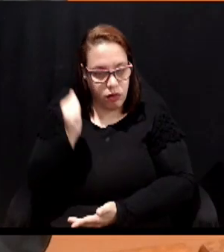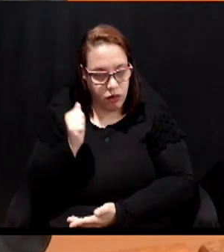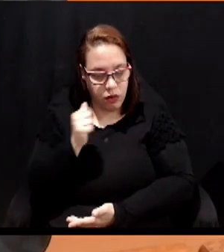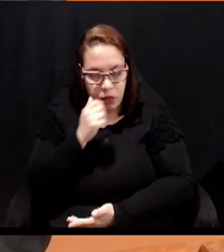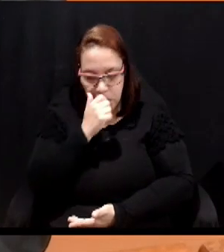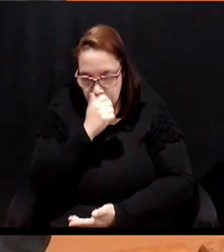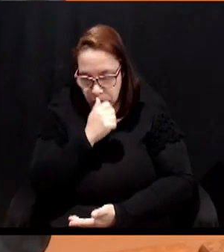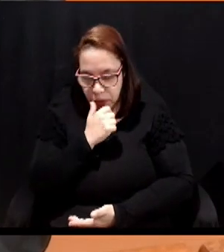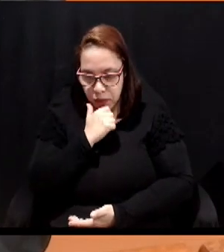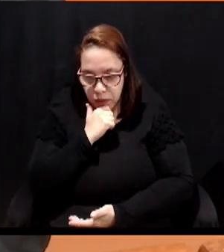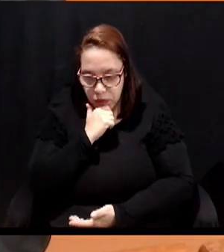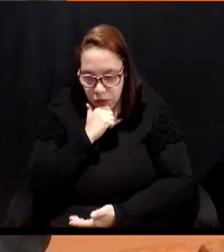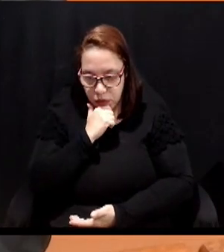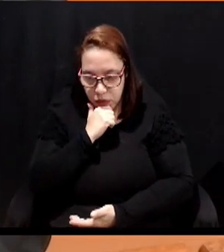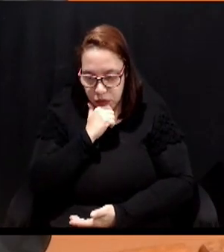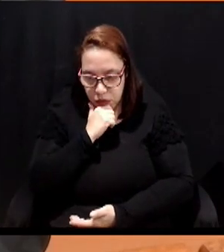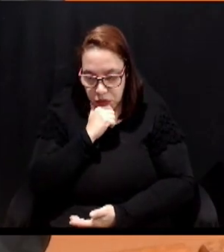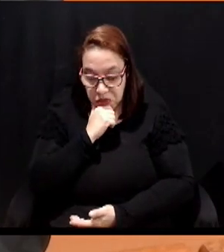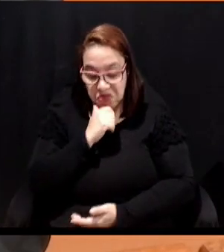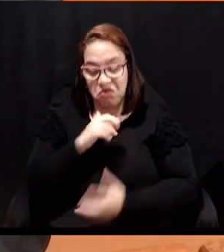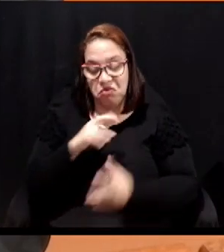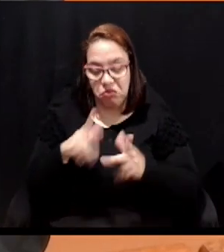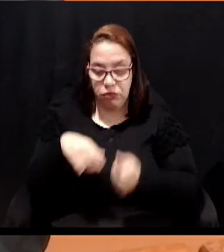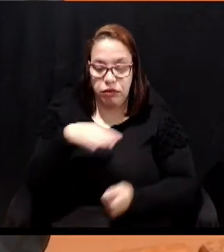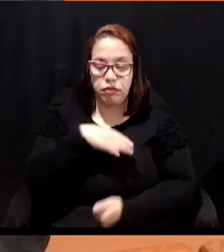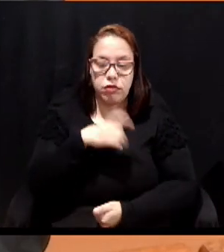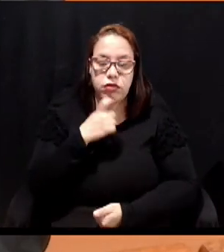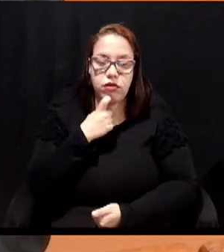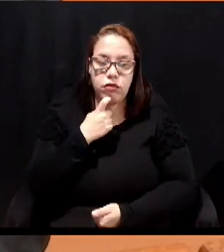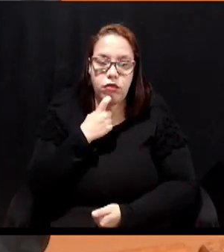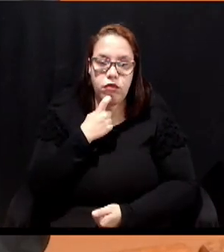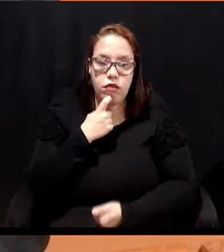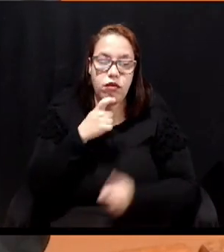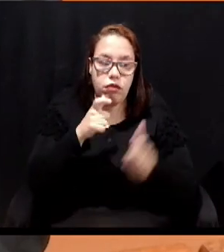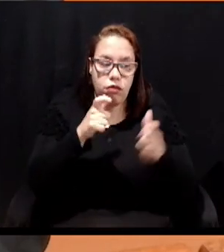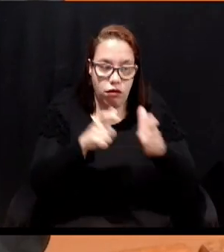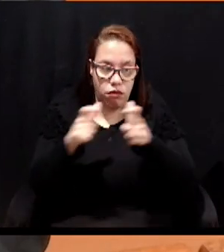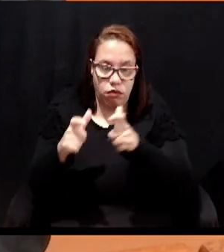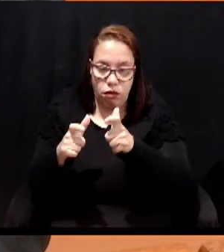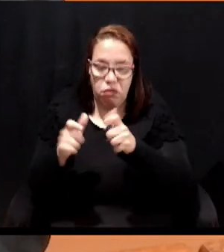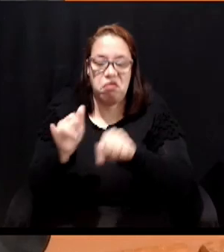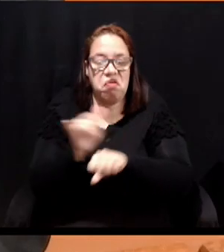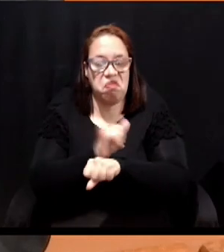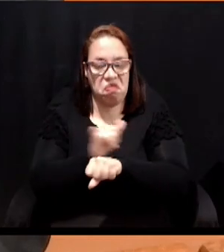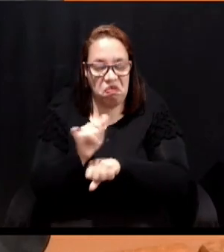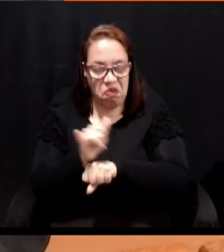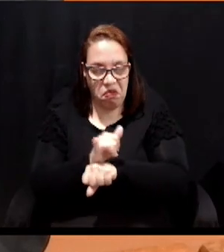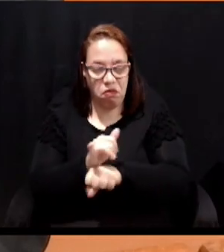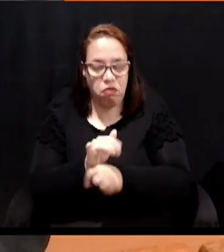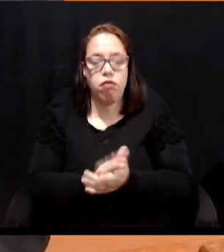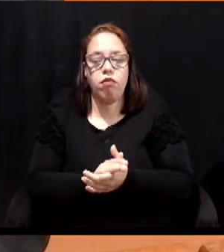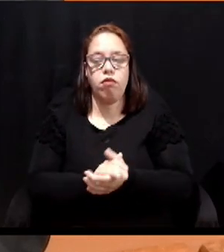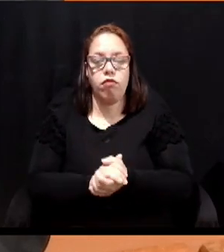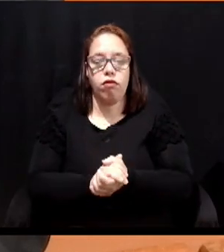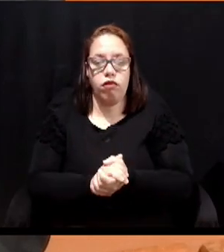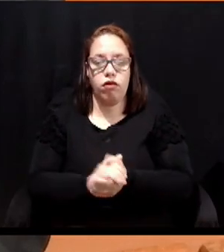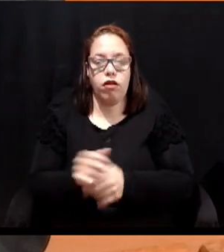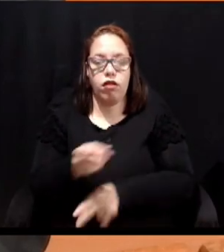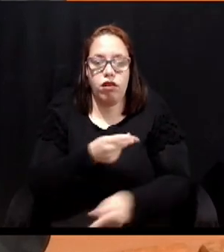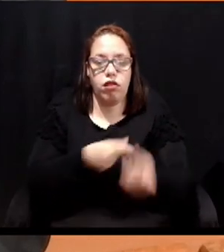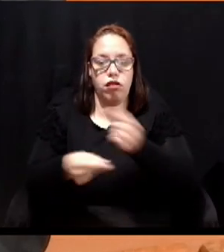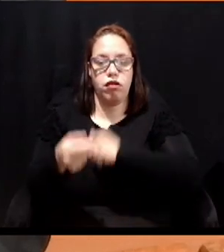dinâmica da cidade de Campinas, que tem uma localização estratégica para os negócios internacionais,